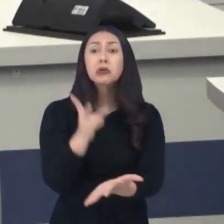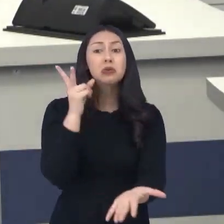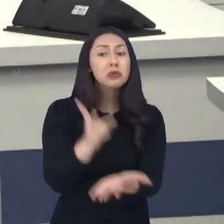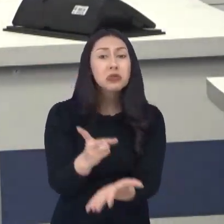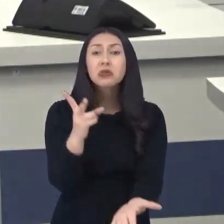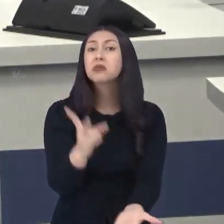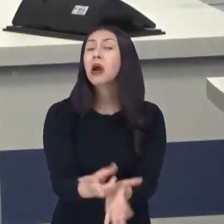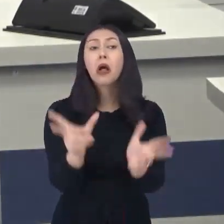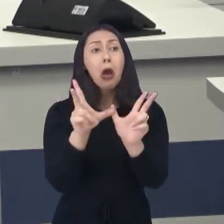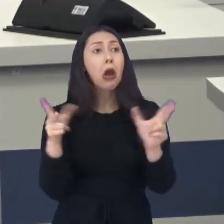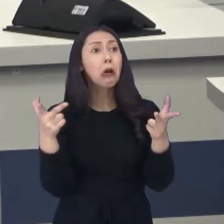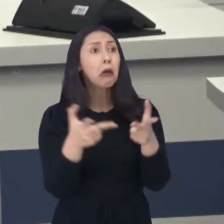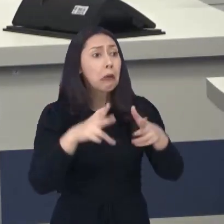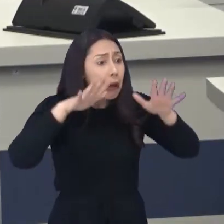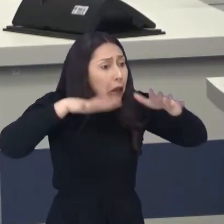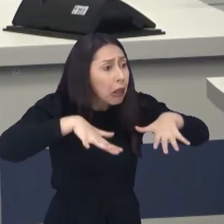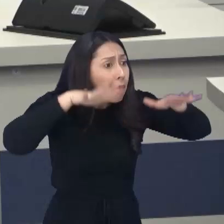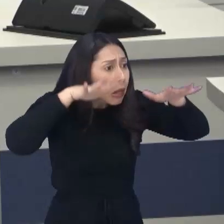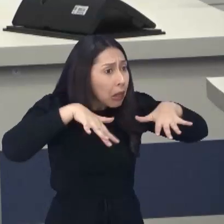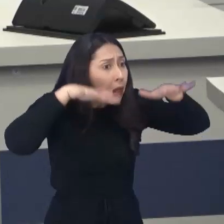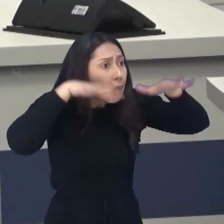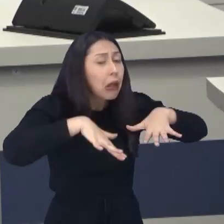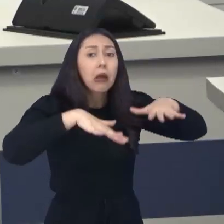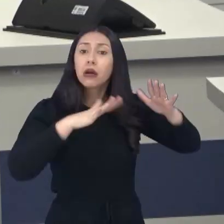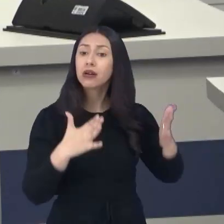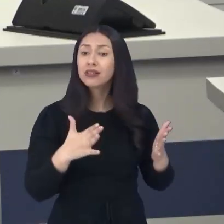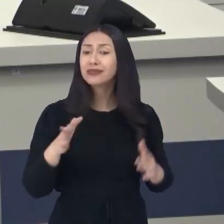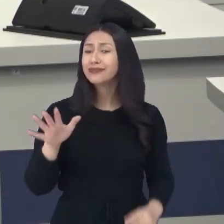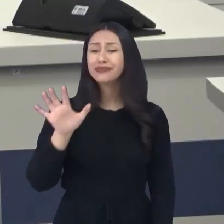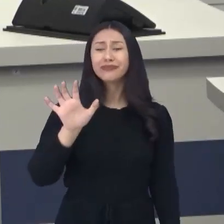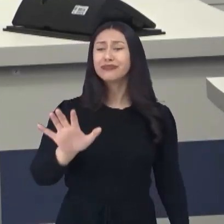Câmara submissa, e isso é um péssimo